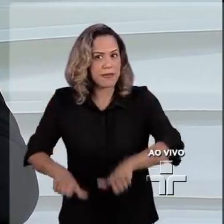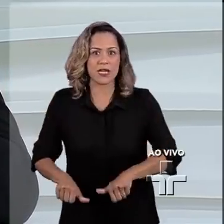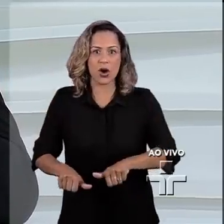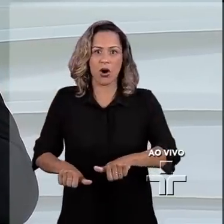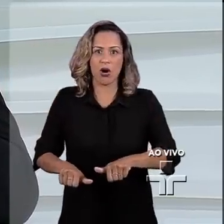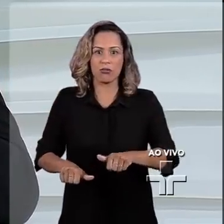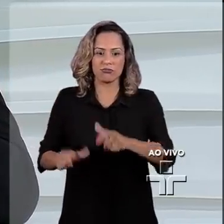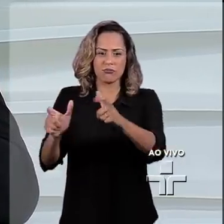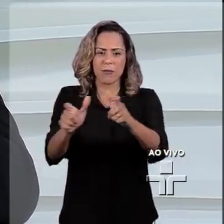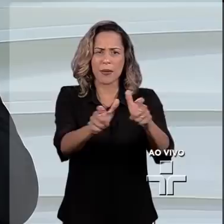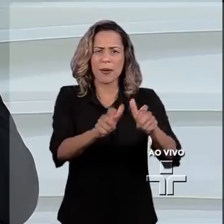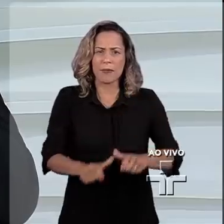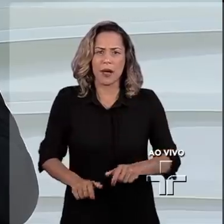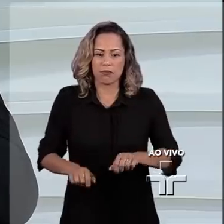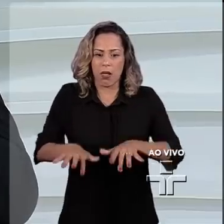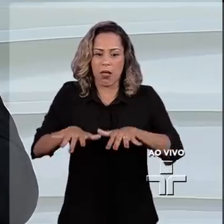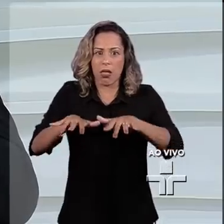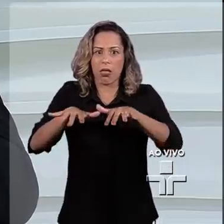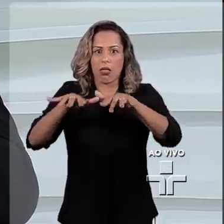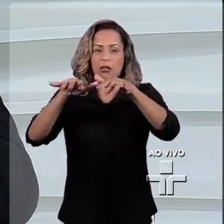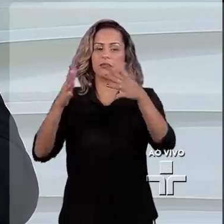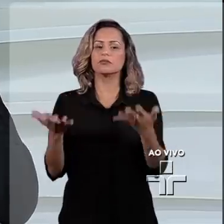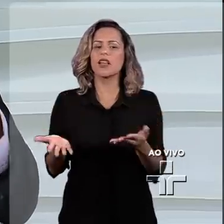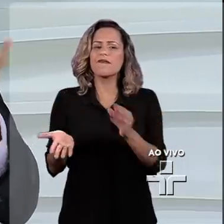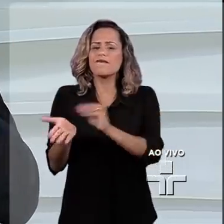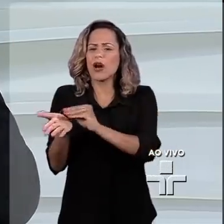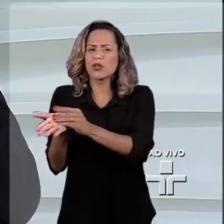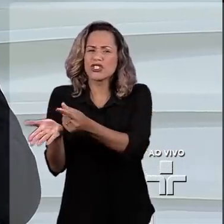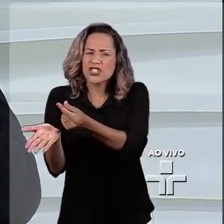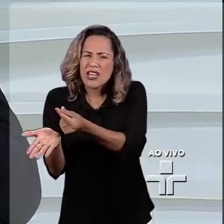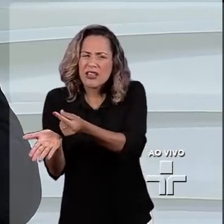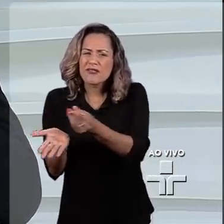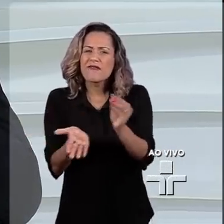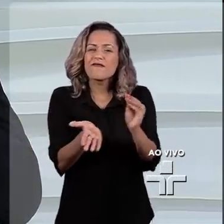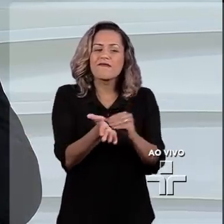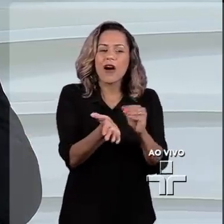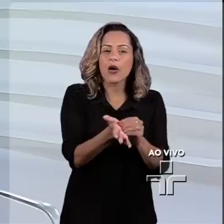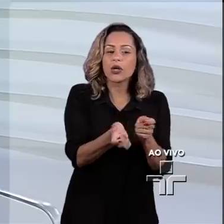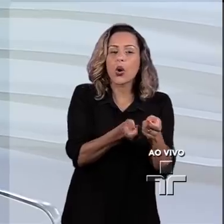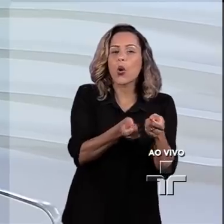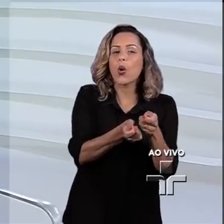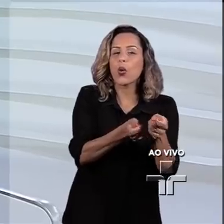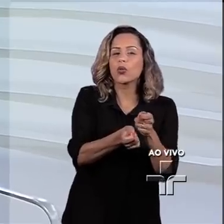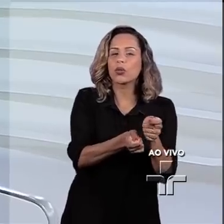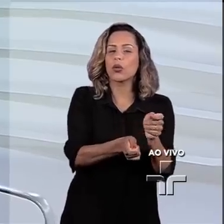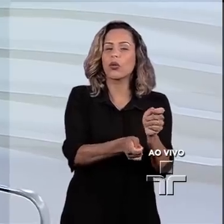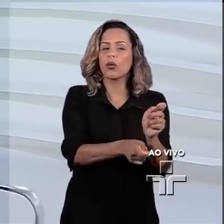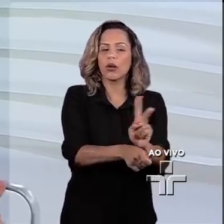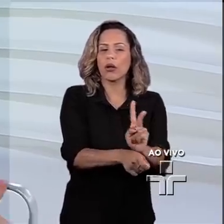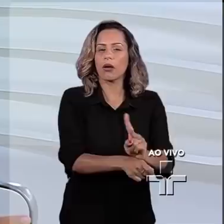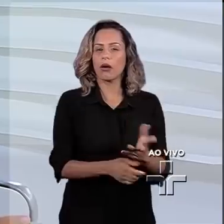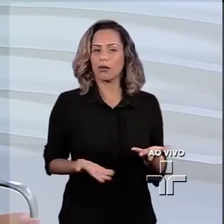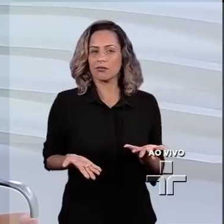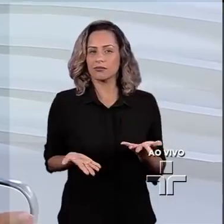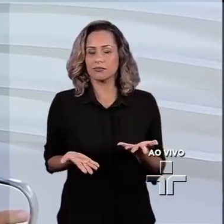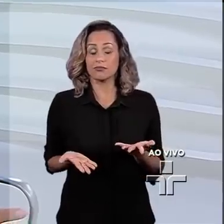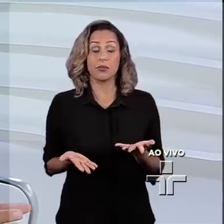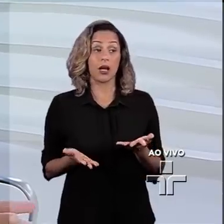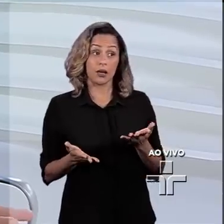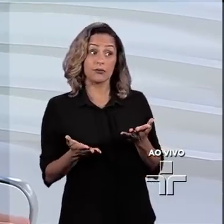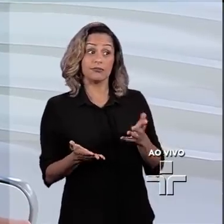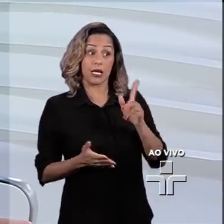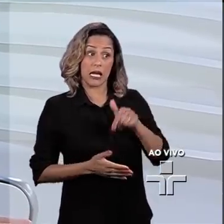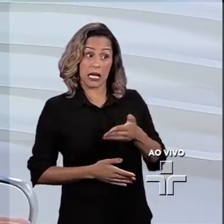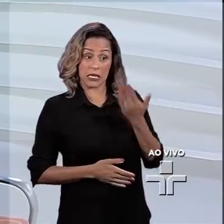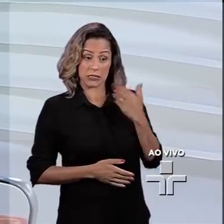Está faltando dinheiro ou está faltando gestão? Como anda essa zeladoria? Bom, a zeladoria, era em primeiro lugar, está melhor do que quando a